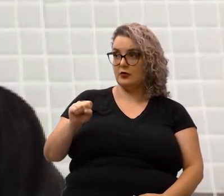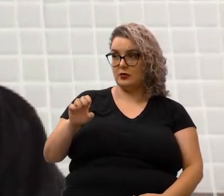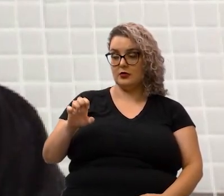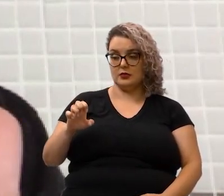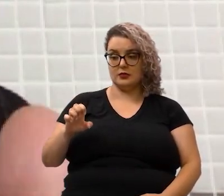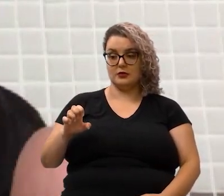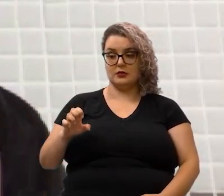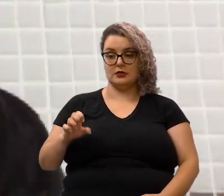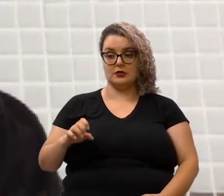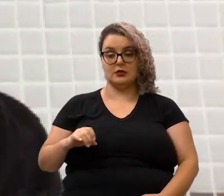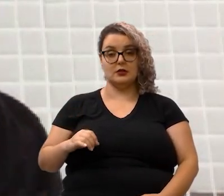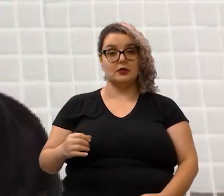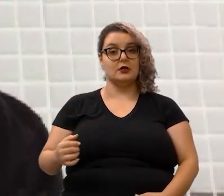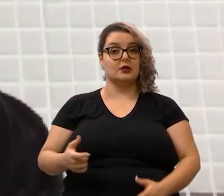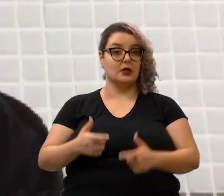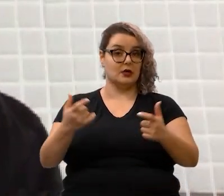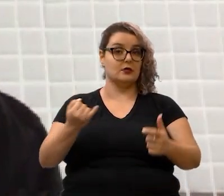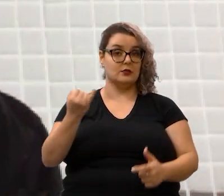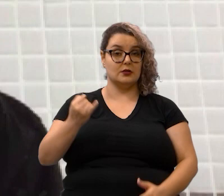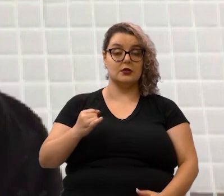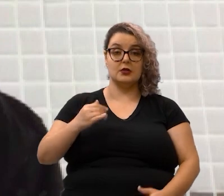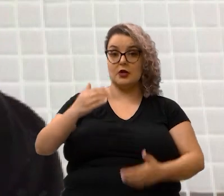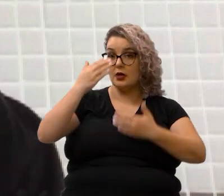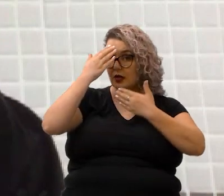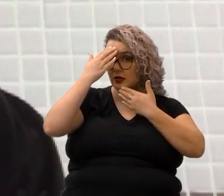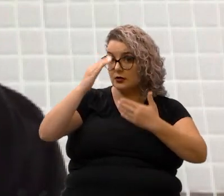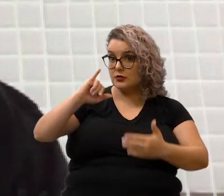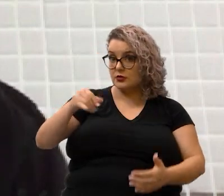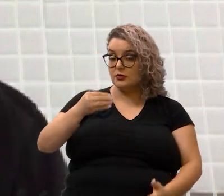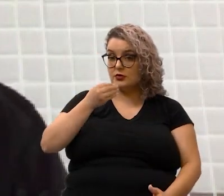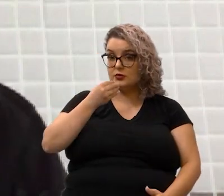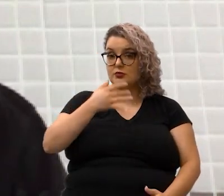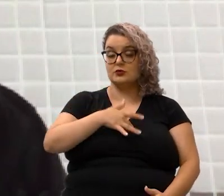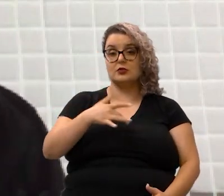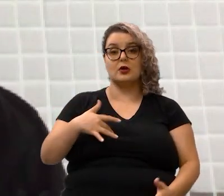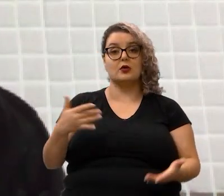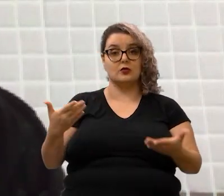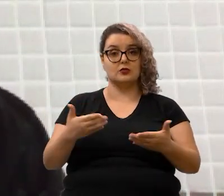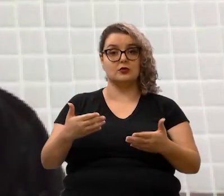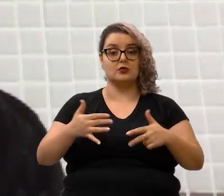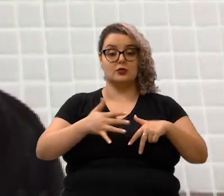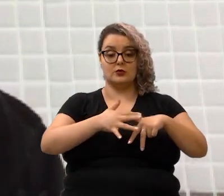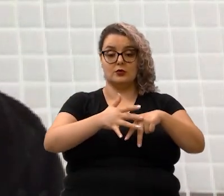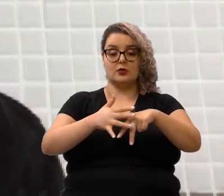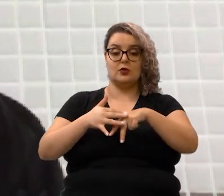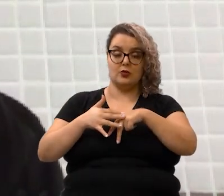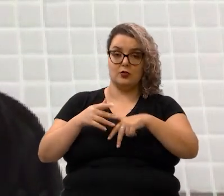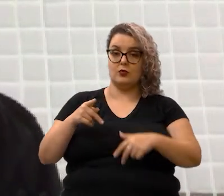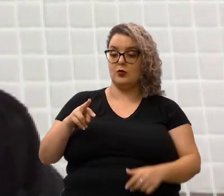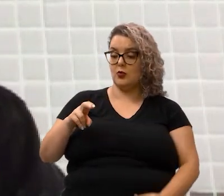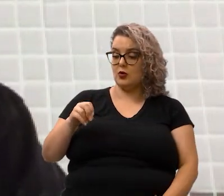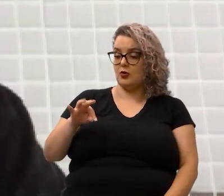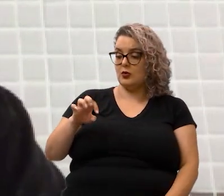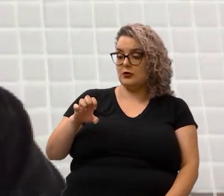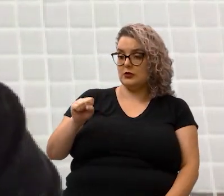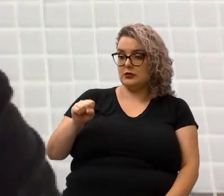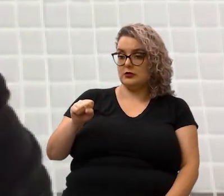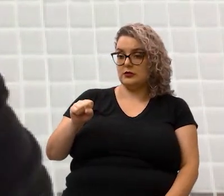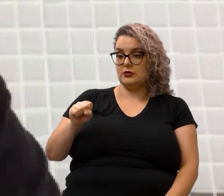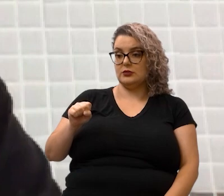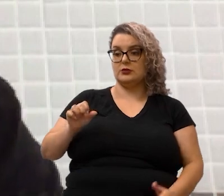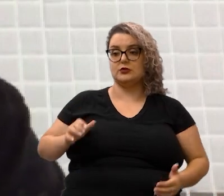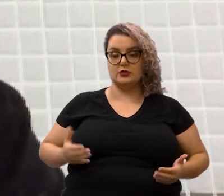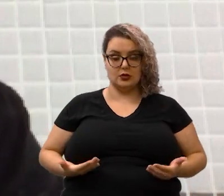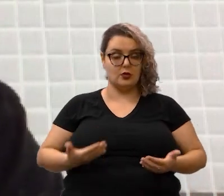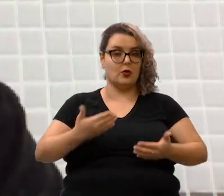importância, até agradeço a oportunidade aqui no Saúde Agora, de os pacientes que têm prótese de quadril, seja lá